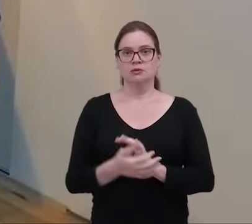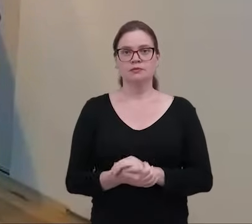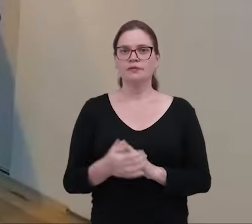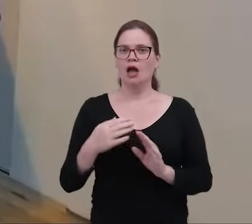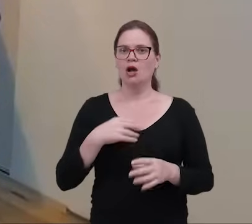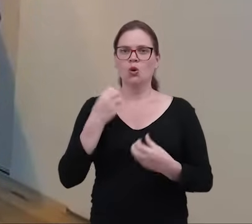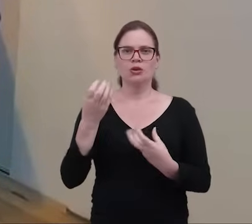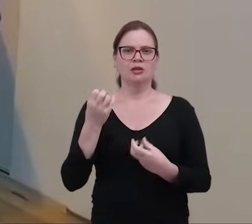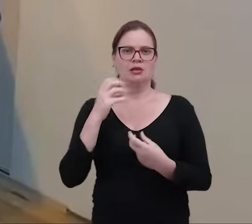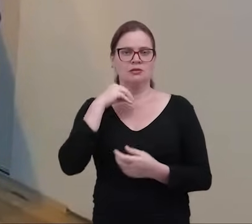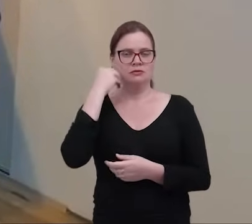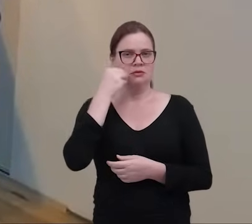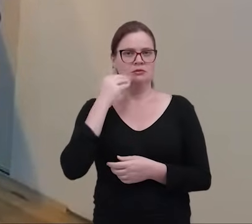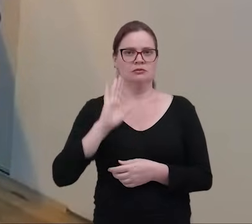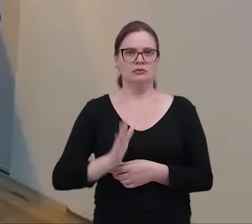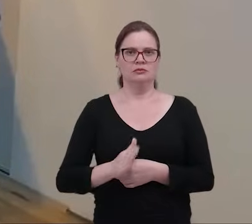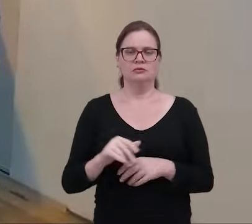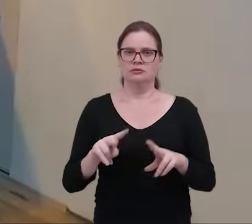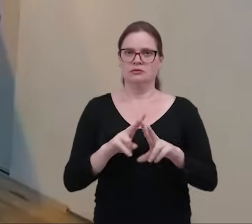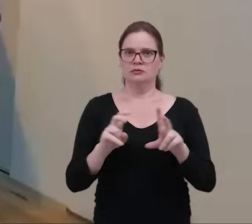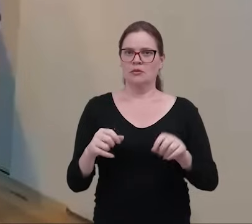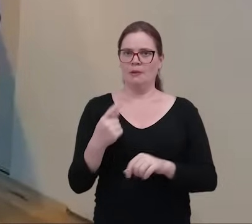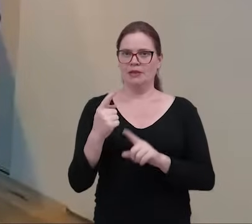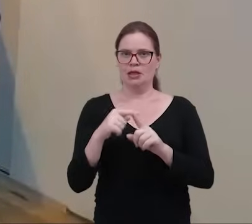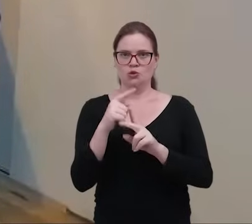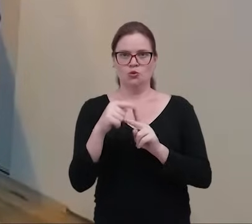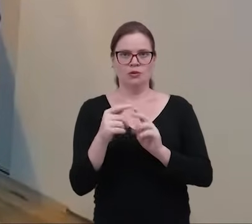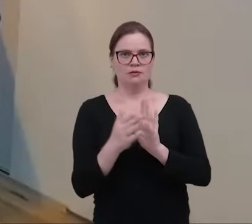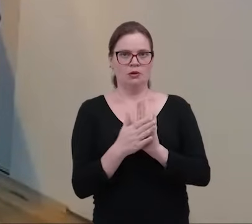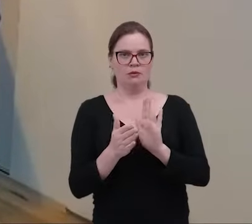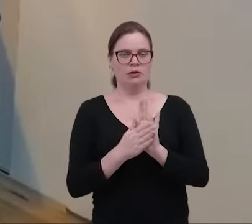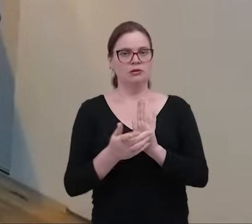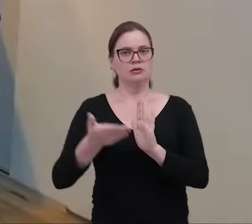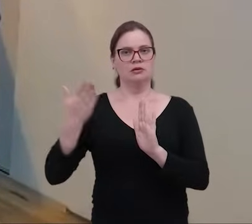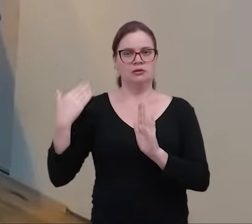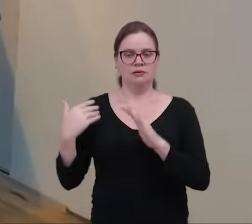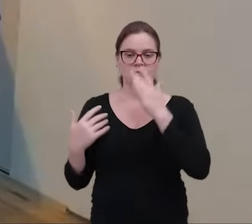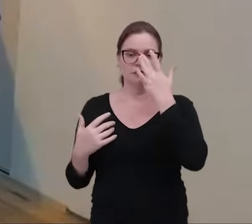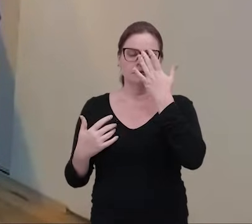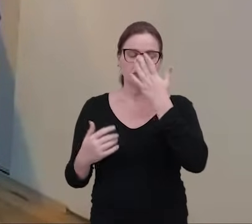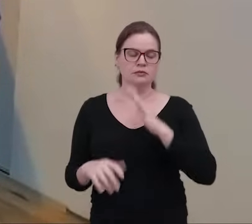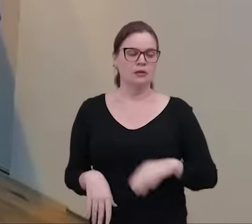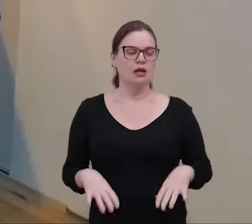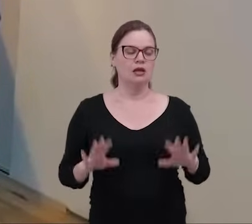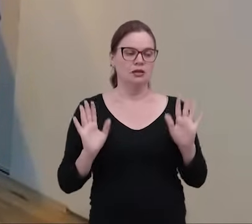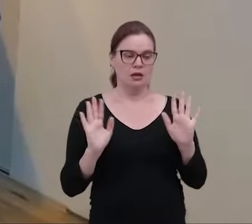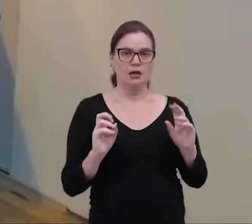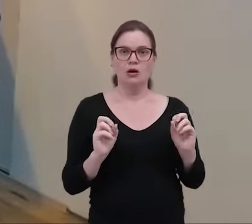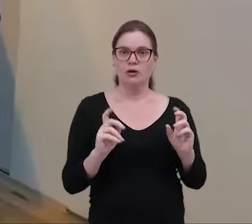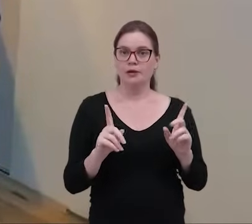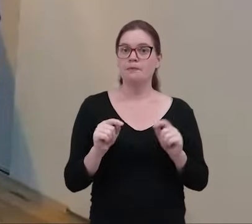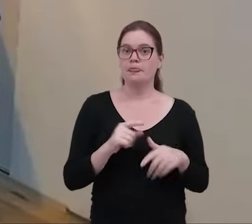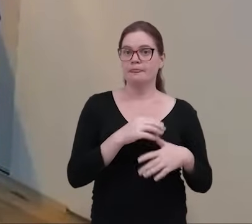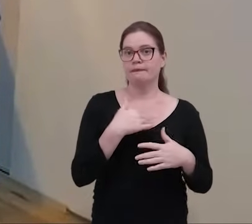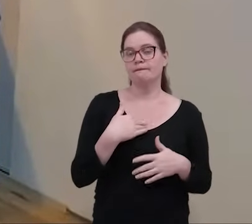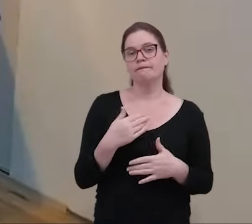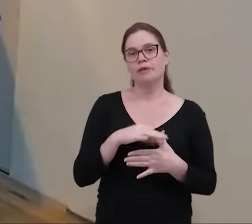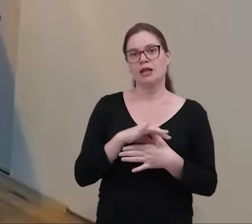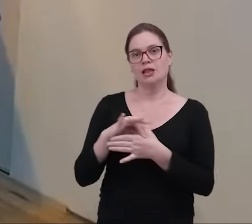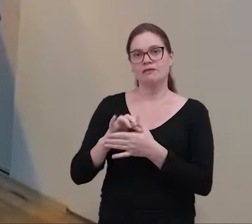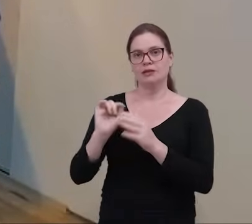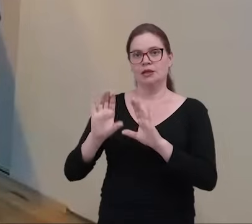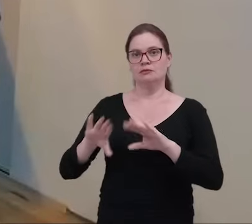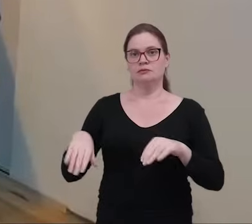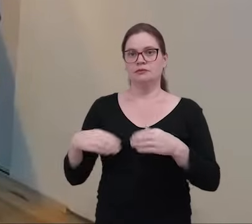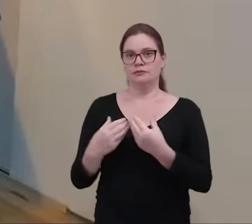consultar o Senhor. Contei para ele a experiência que eu tinha tido já com as duas propostas anteriores, né? Ele falou, tá bom, vamos fazer o seguinte, eu vou levar isso para a